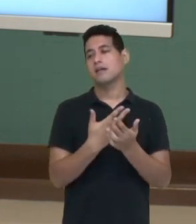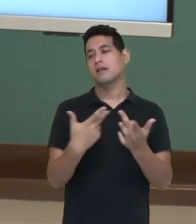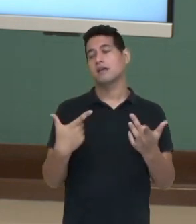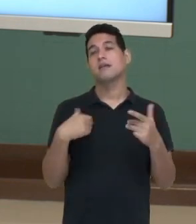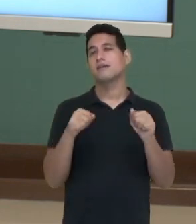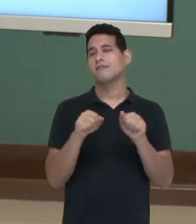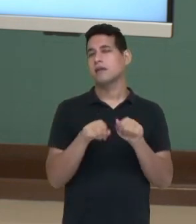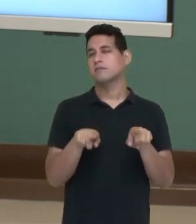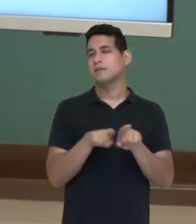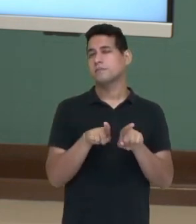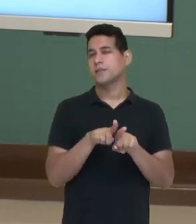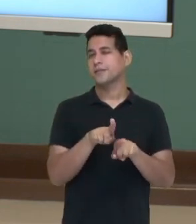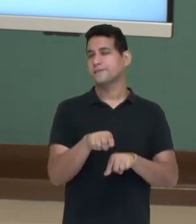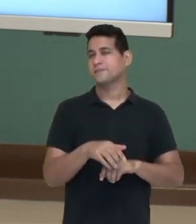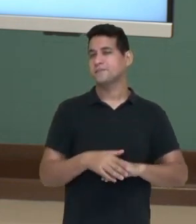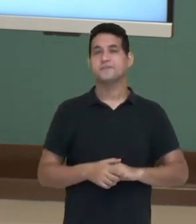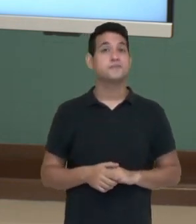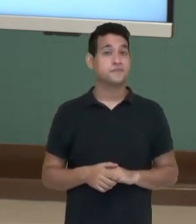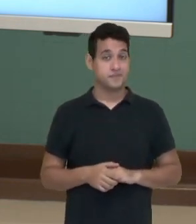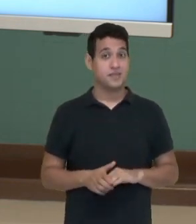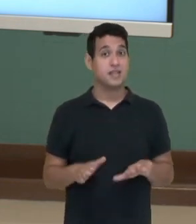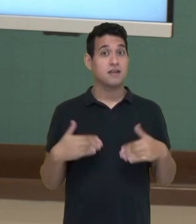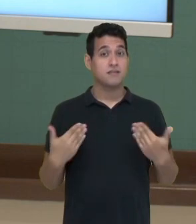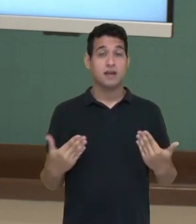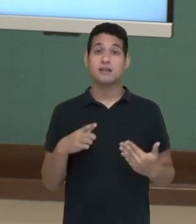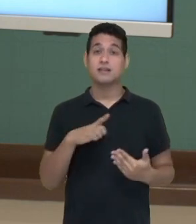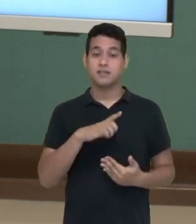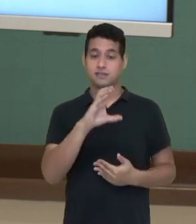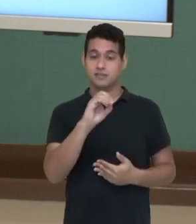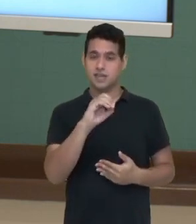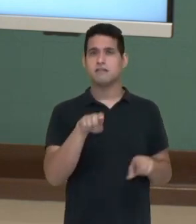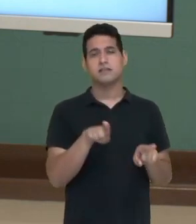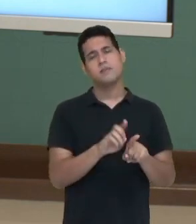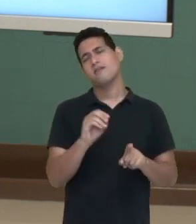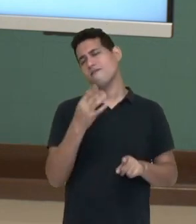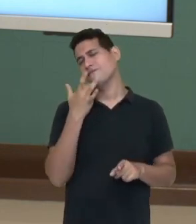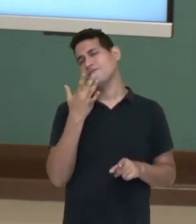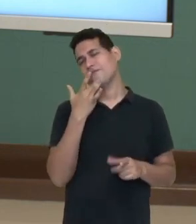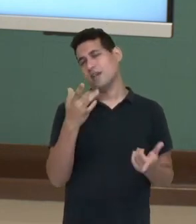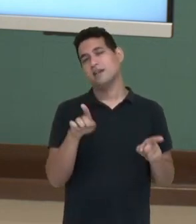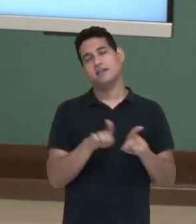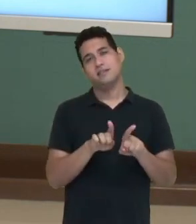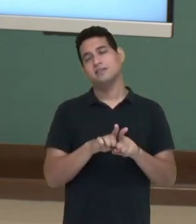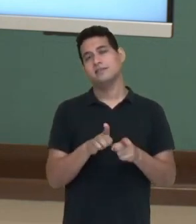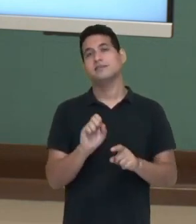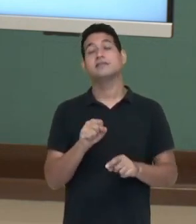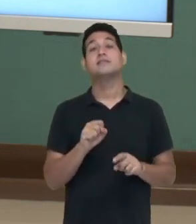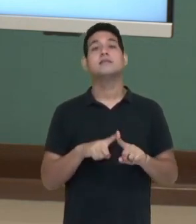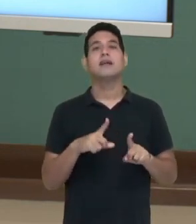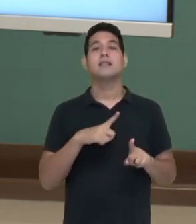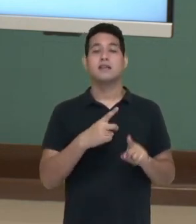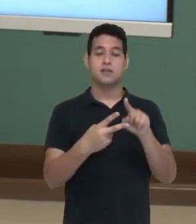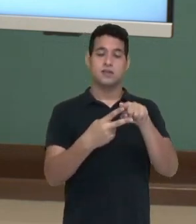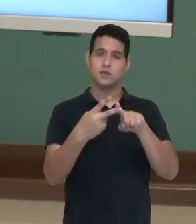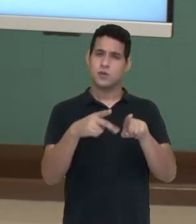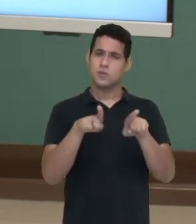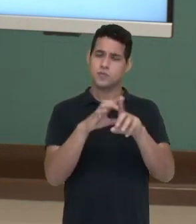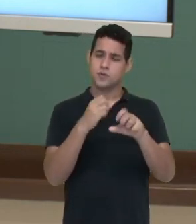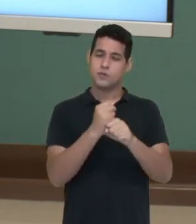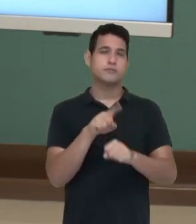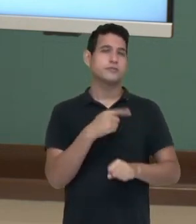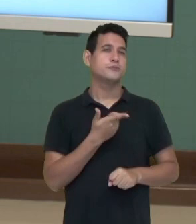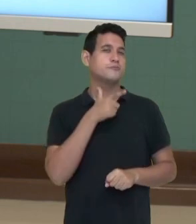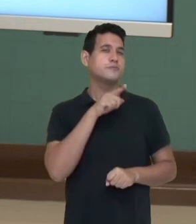forneça também. Ok? Claro que quando tem o 0 fica mais fácil, facilita a conta da gente. Mas tendo 2 pontos, nós